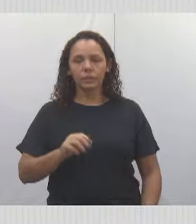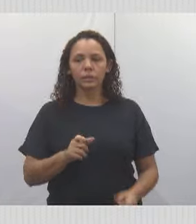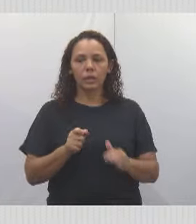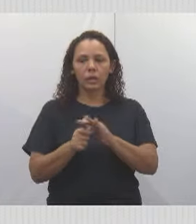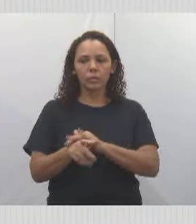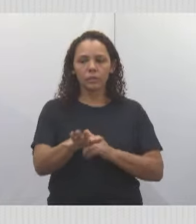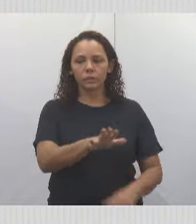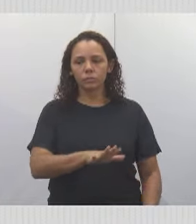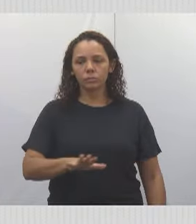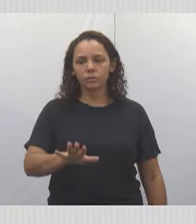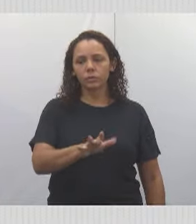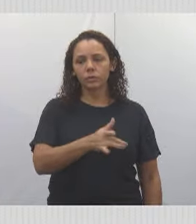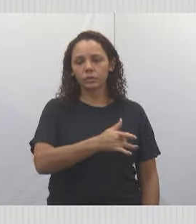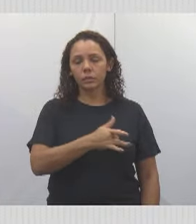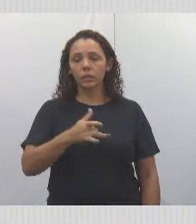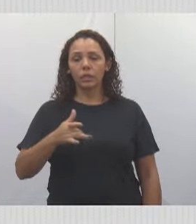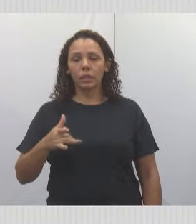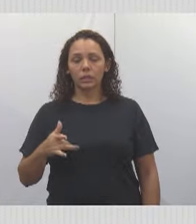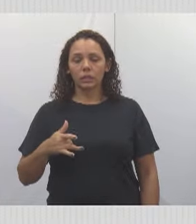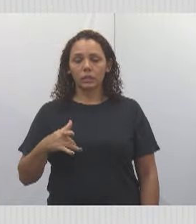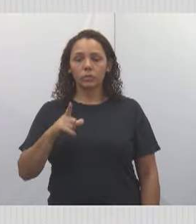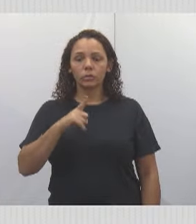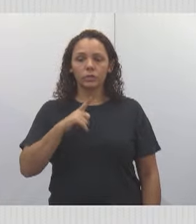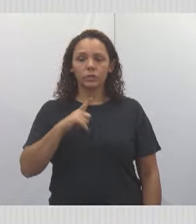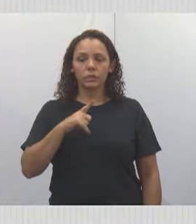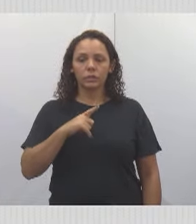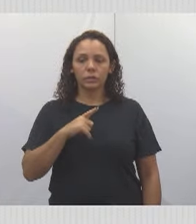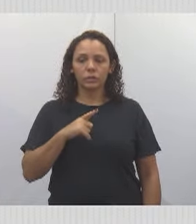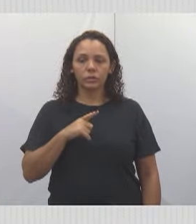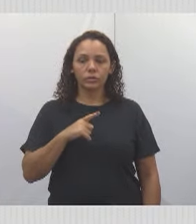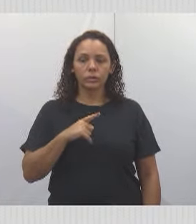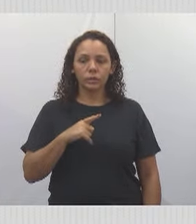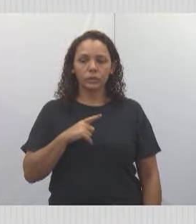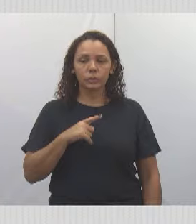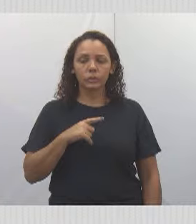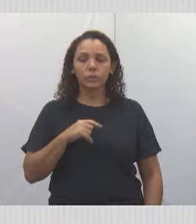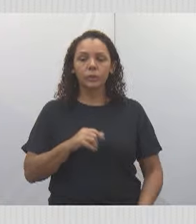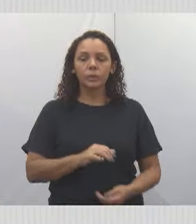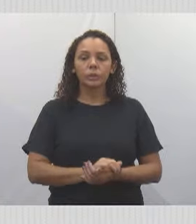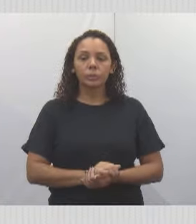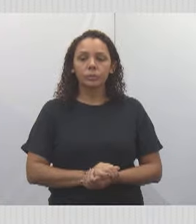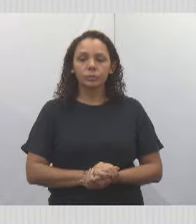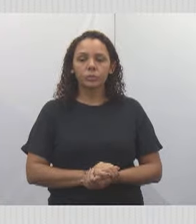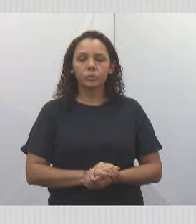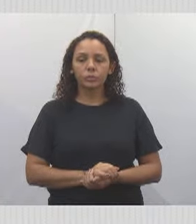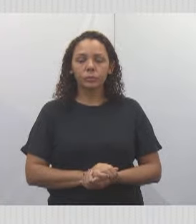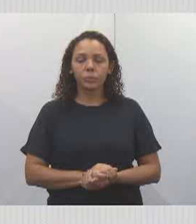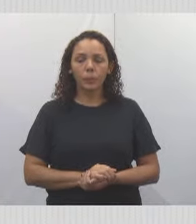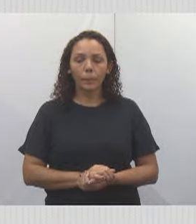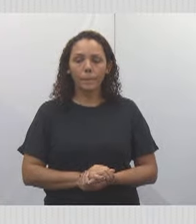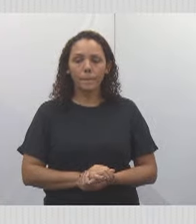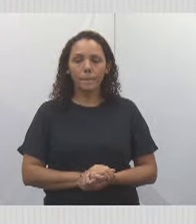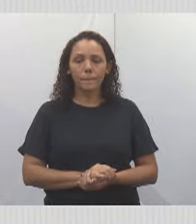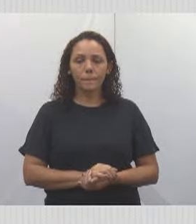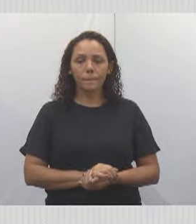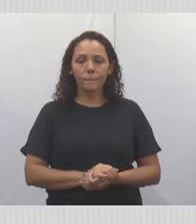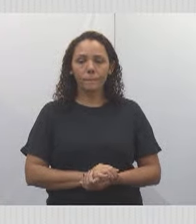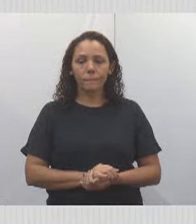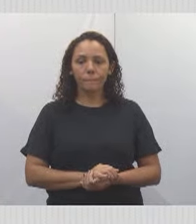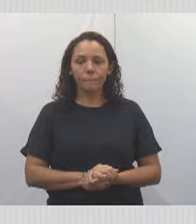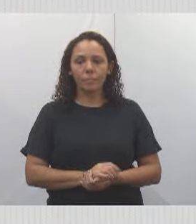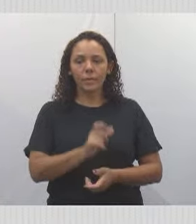Aplicações em saúde, né? Então, a gente teve aqui pessoal em cargos, né? Então, em termos de custeio